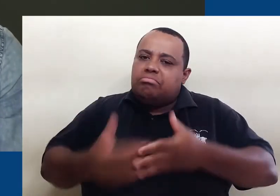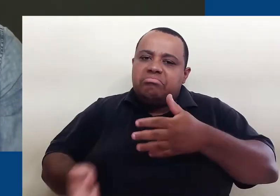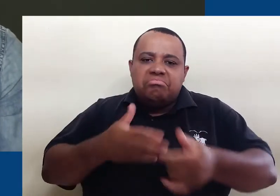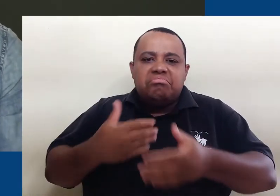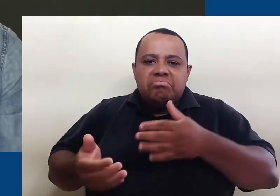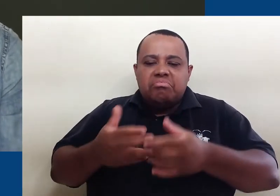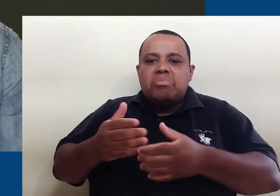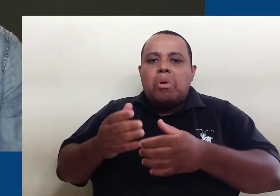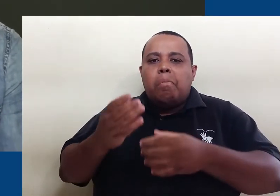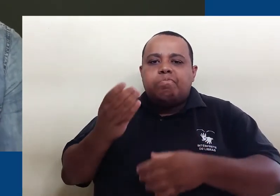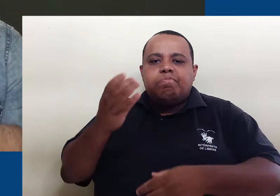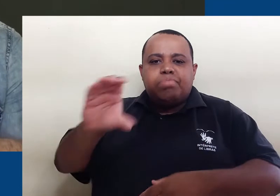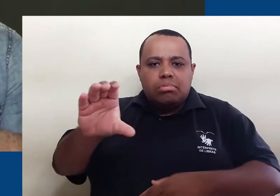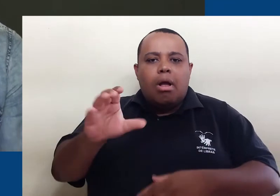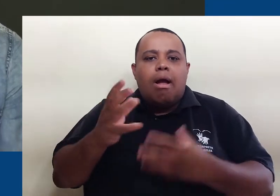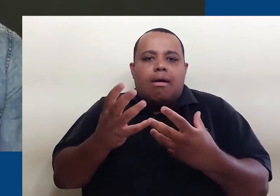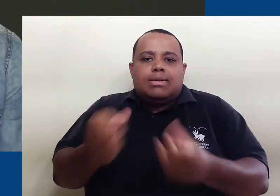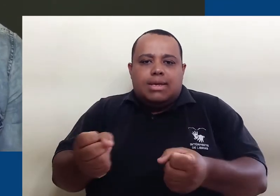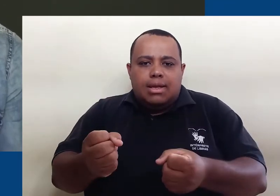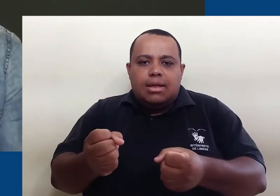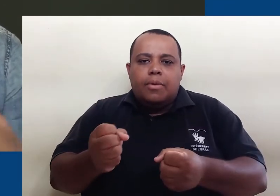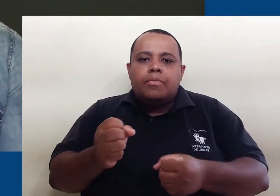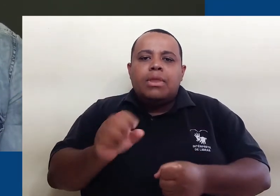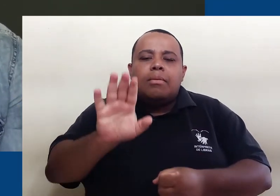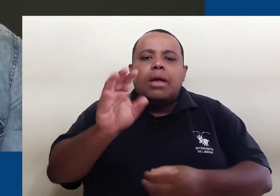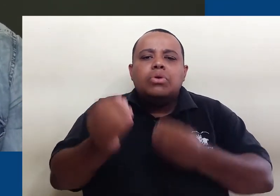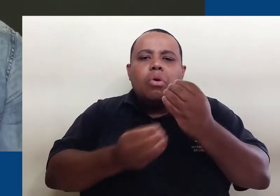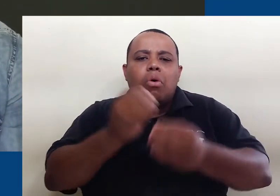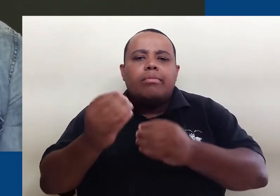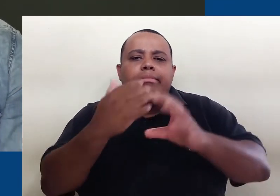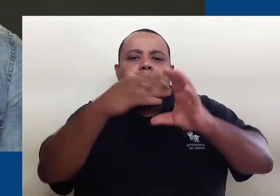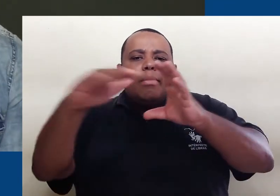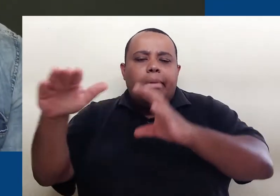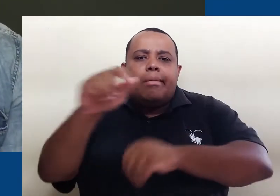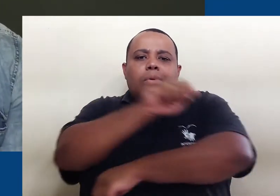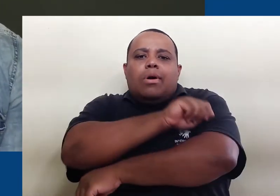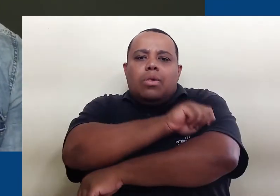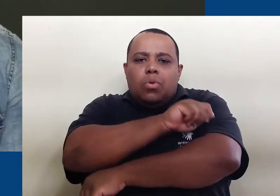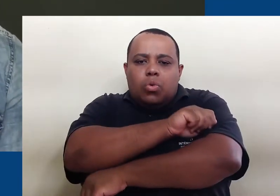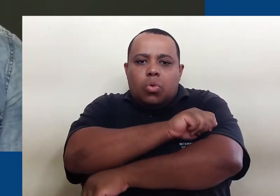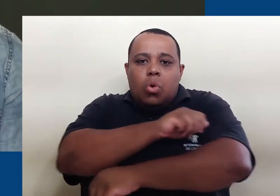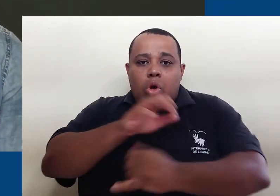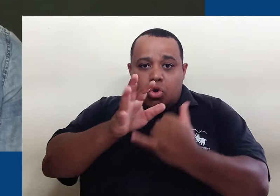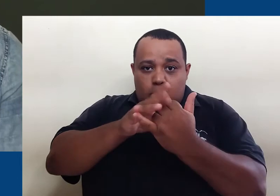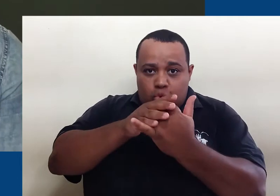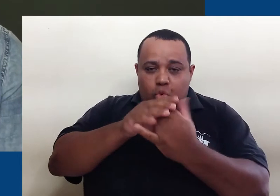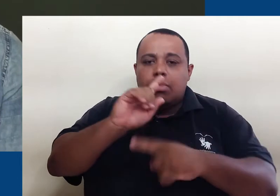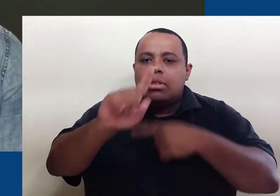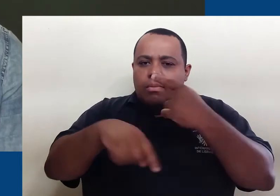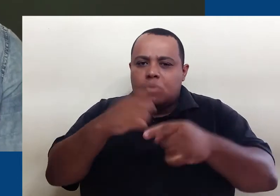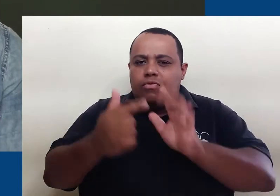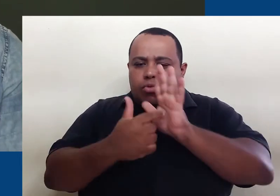com seus alunos também, caso você não queira que a sua aula seja pública naquele momento? Quando você subir para o YouTube, eu vou mostrar com mais calma